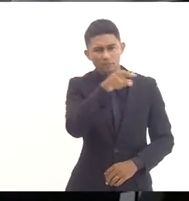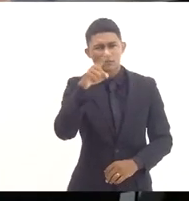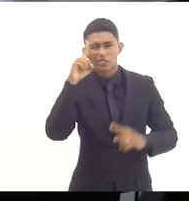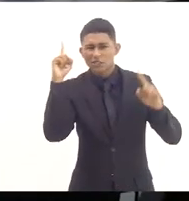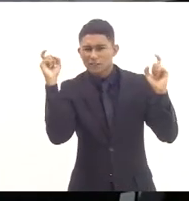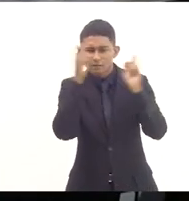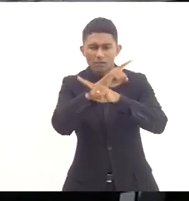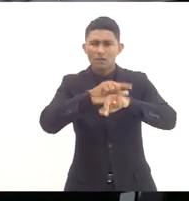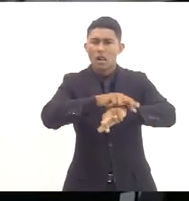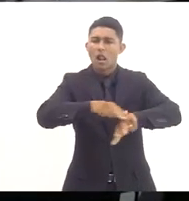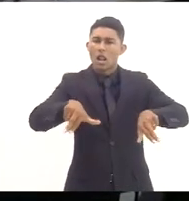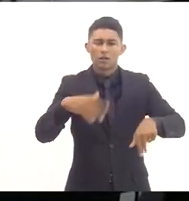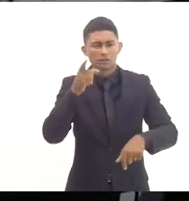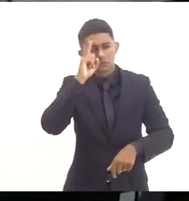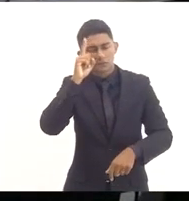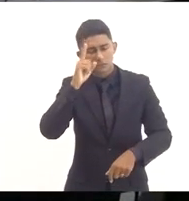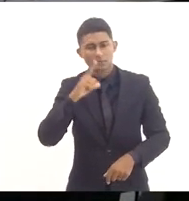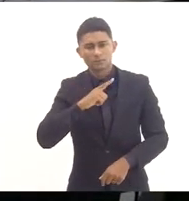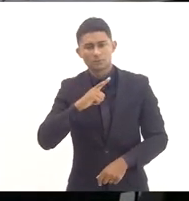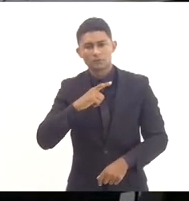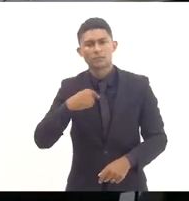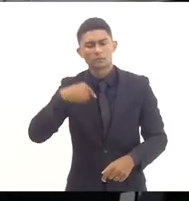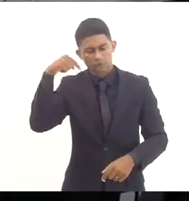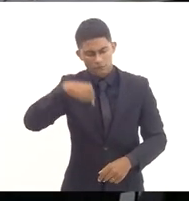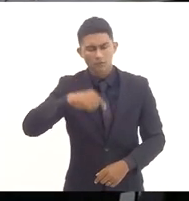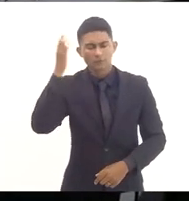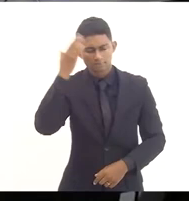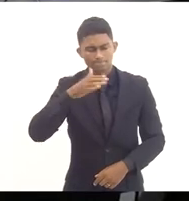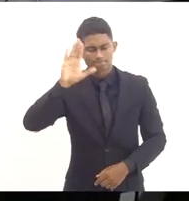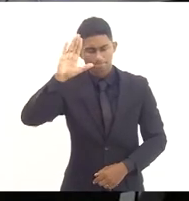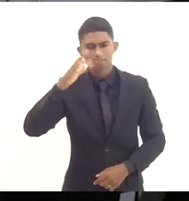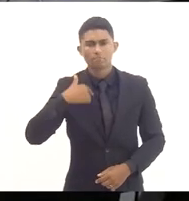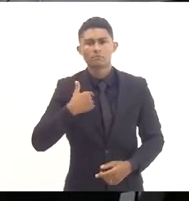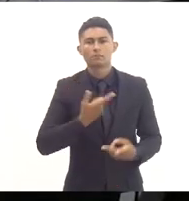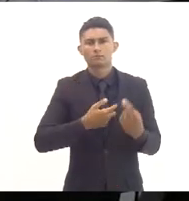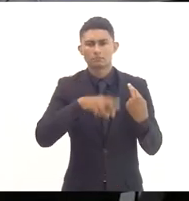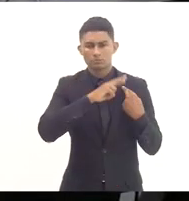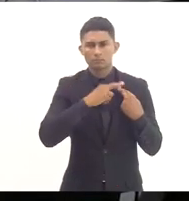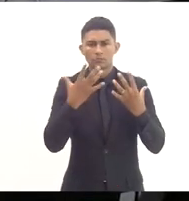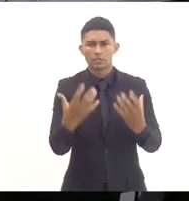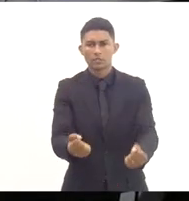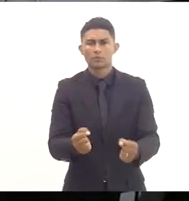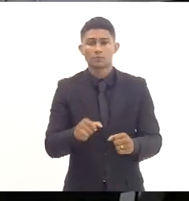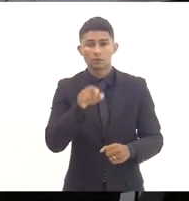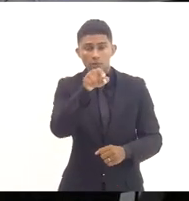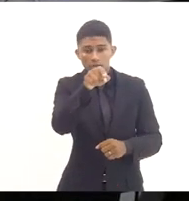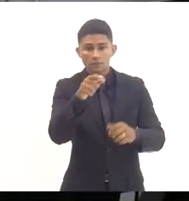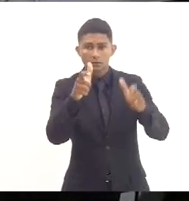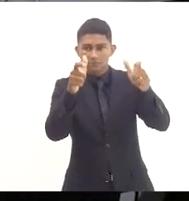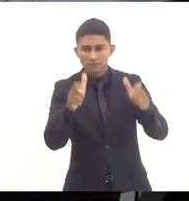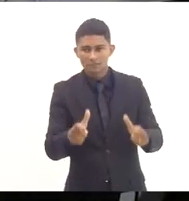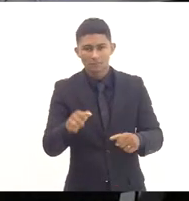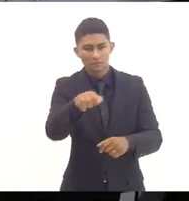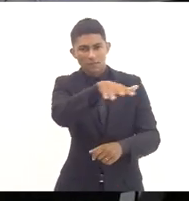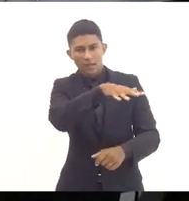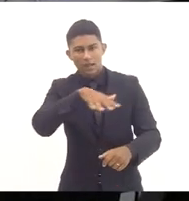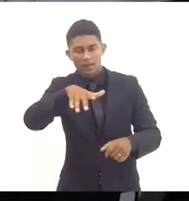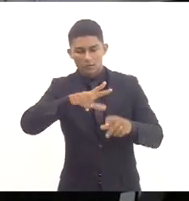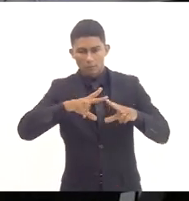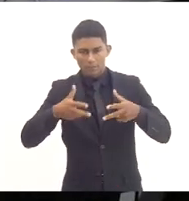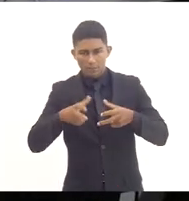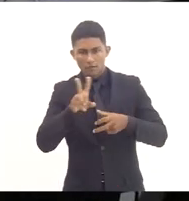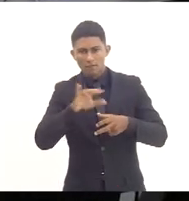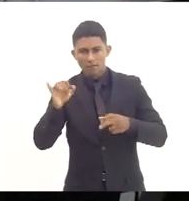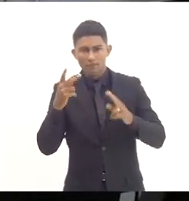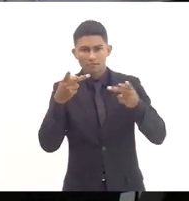no dia a dia eu me comprometo aqui Doutora a gente ir lá na sua região comissão para